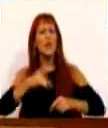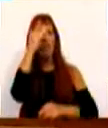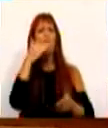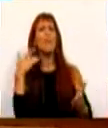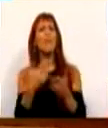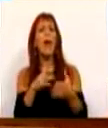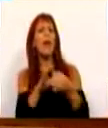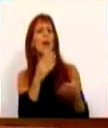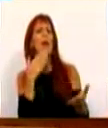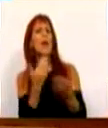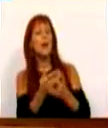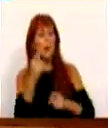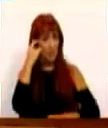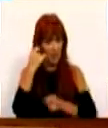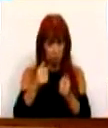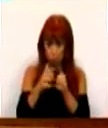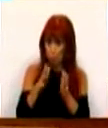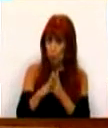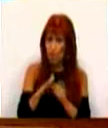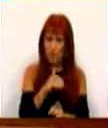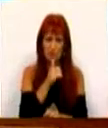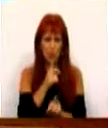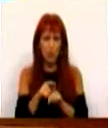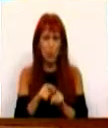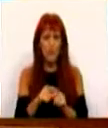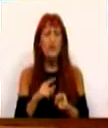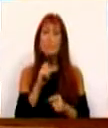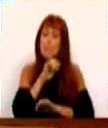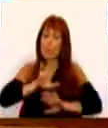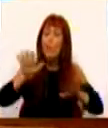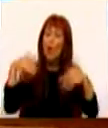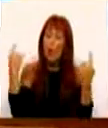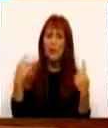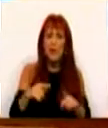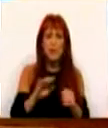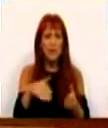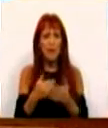facilitar a conciliação, tendo em conta que todas as decisões são suscetíveis de ter